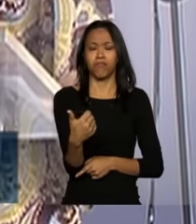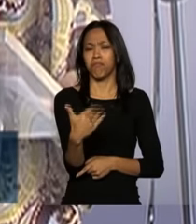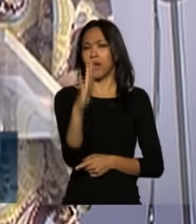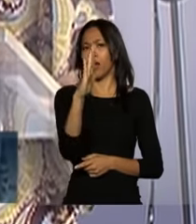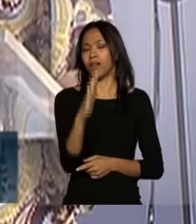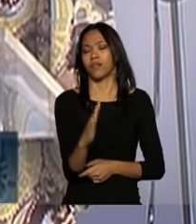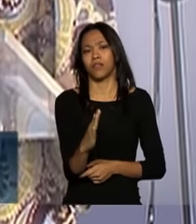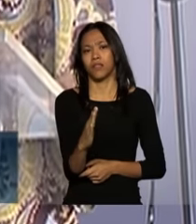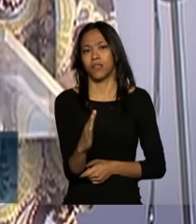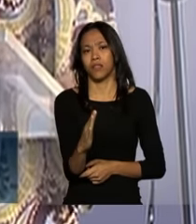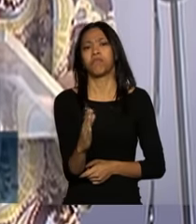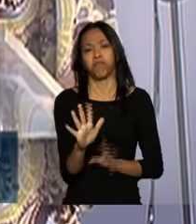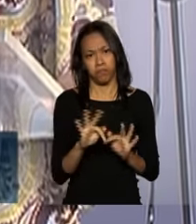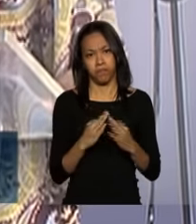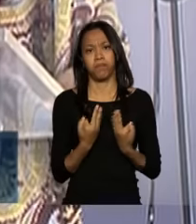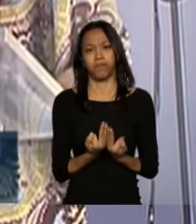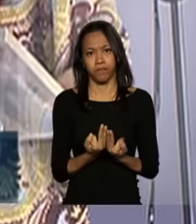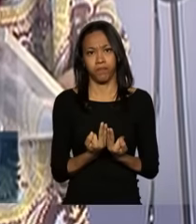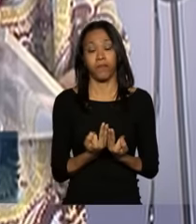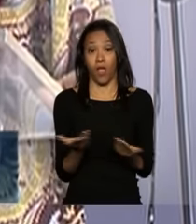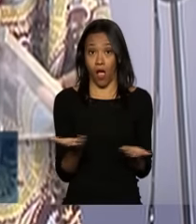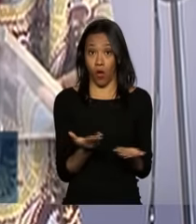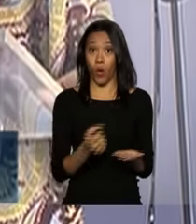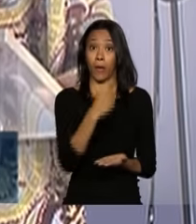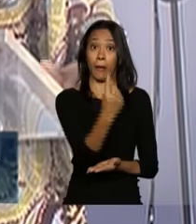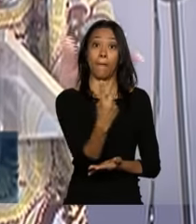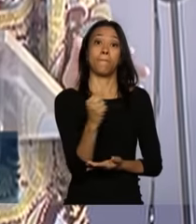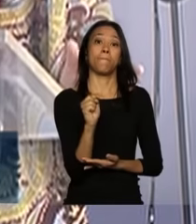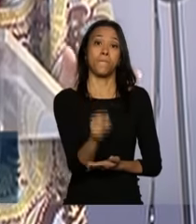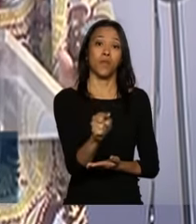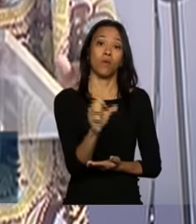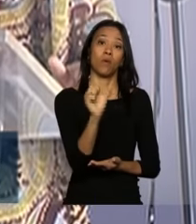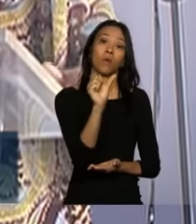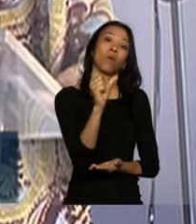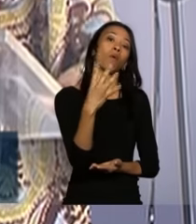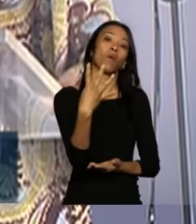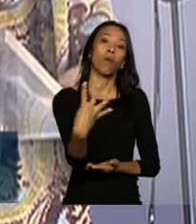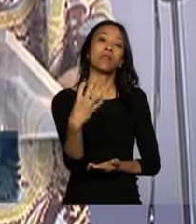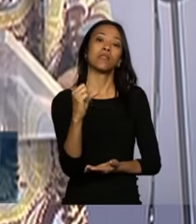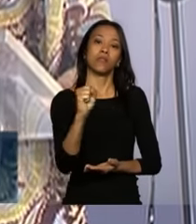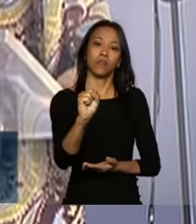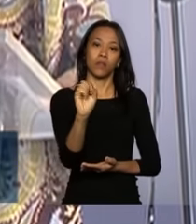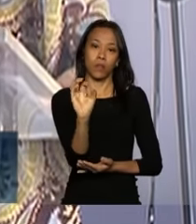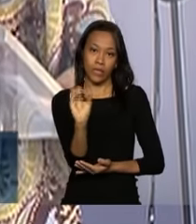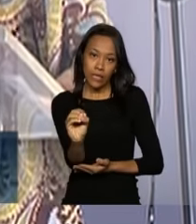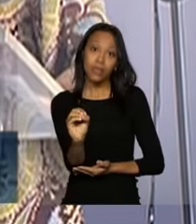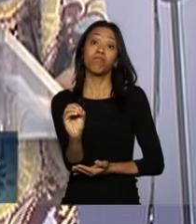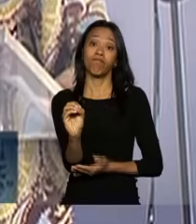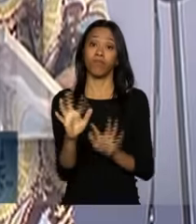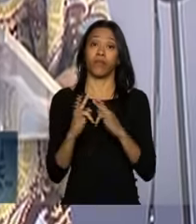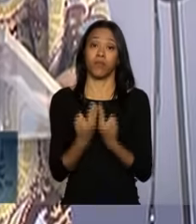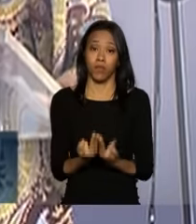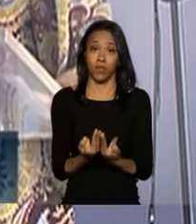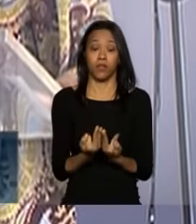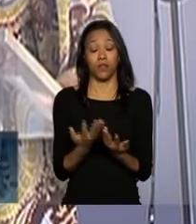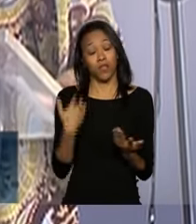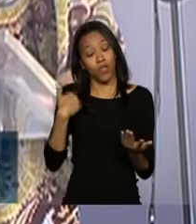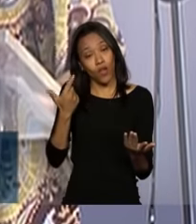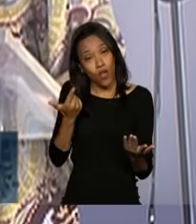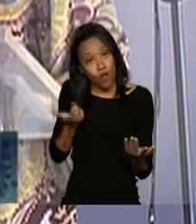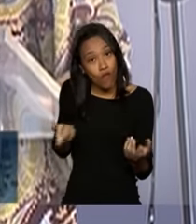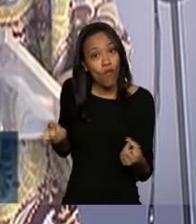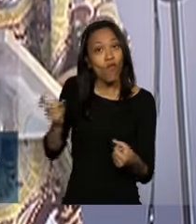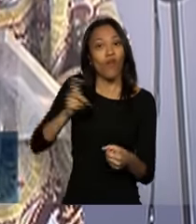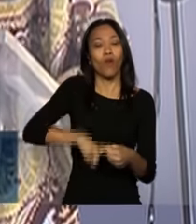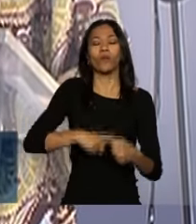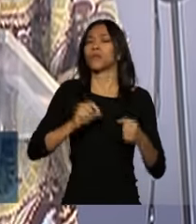mais famílias, agora 1.480 famílias. E eu volto para fazer isso